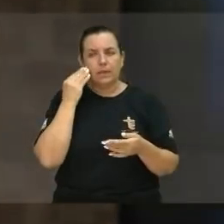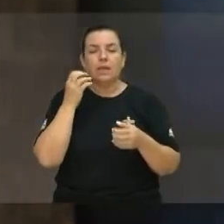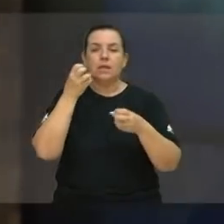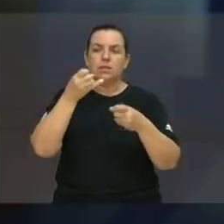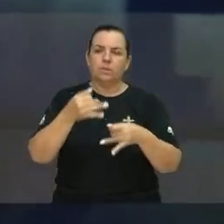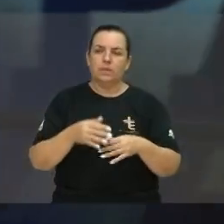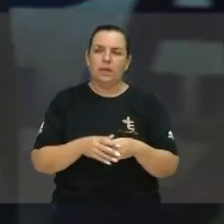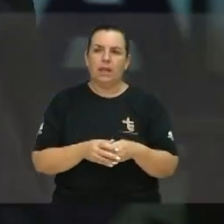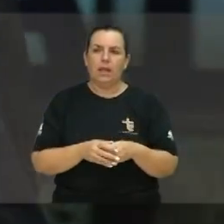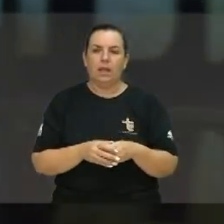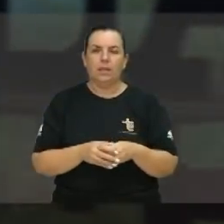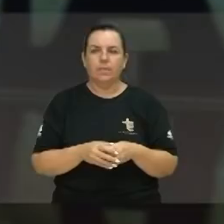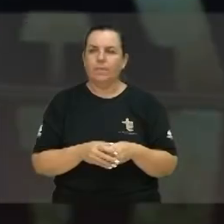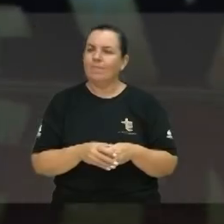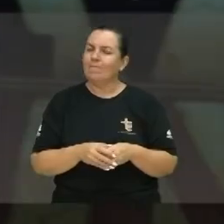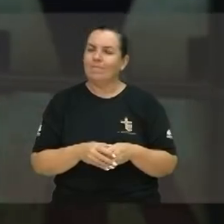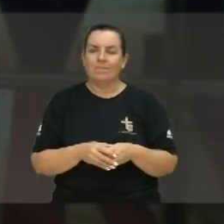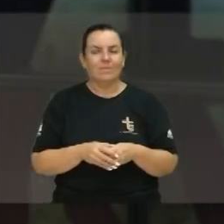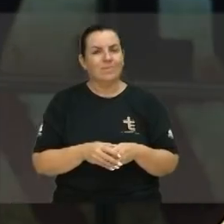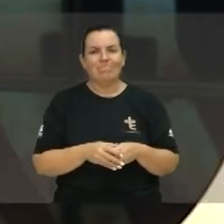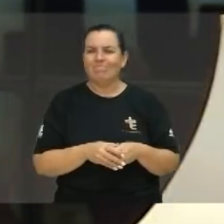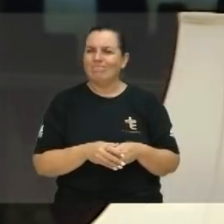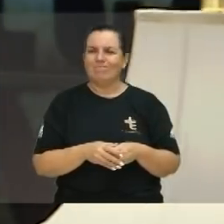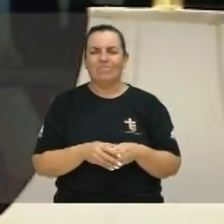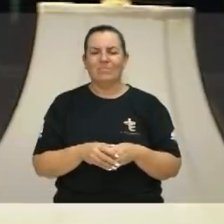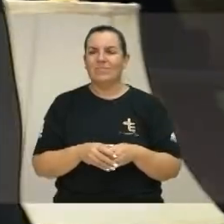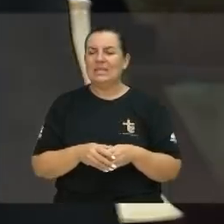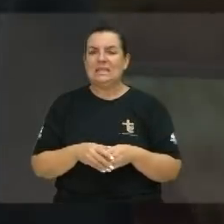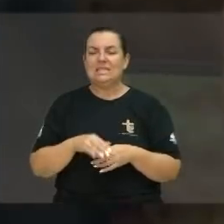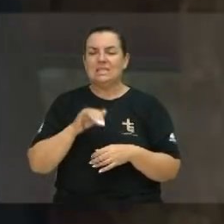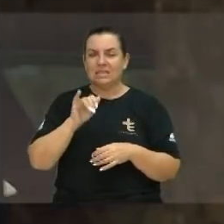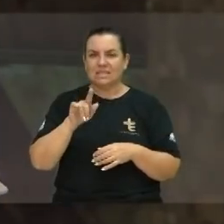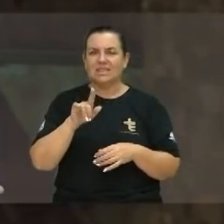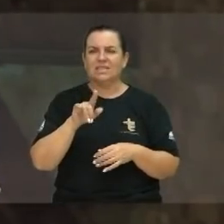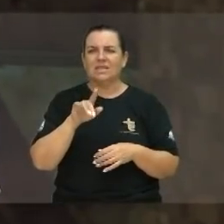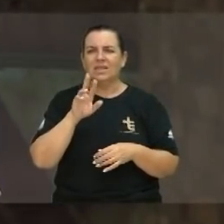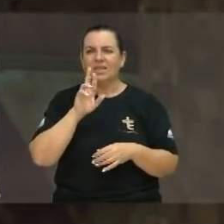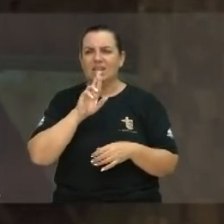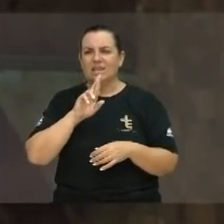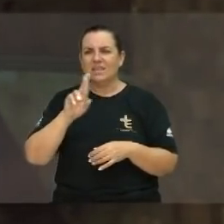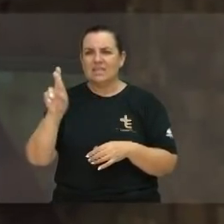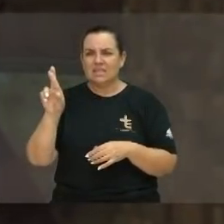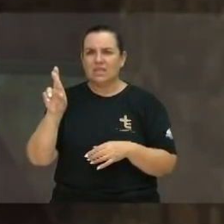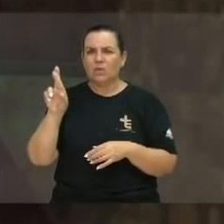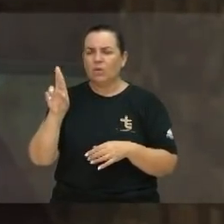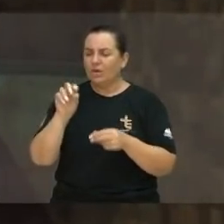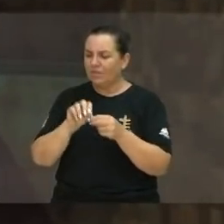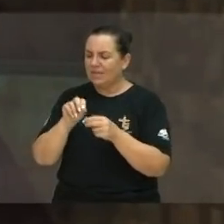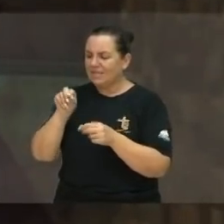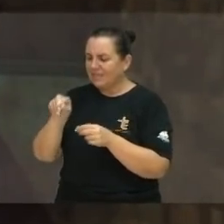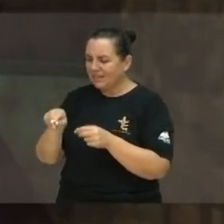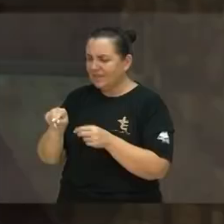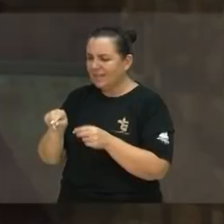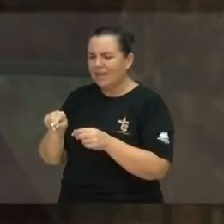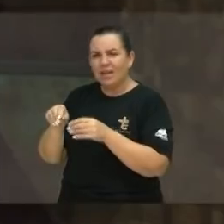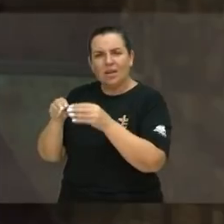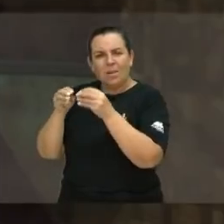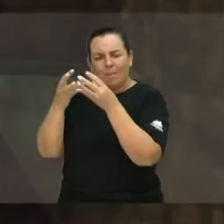nada tão entrou pegou e tão distante do modo do senhor jesus ter atuado